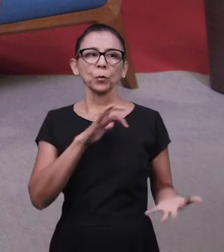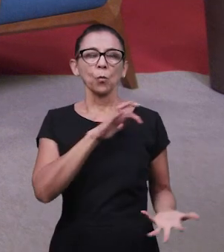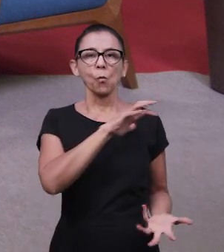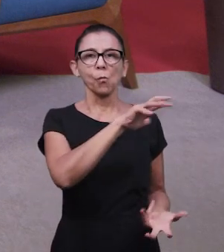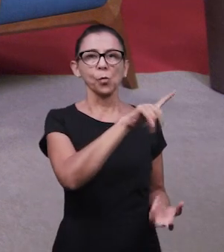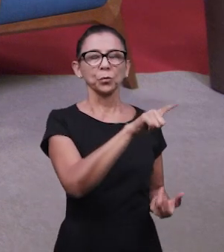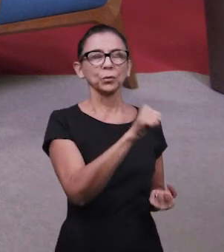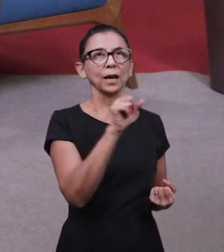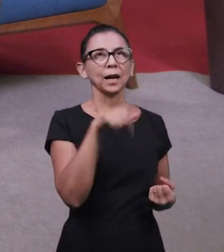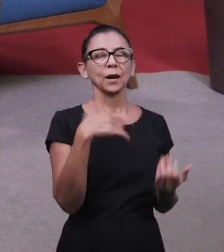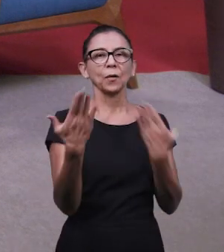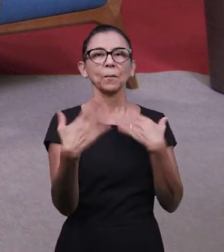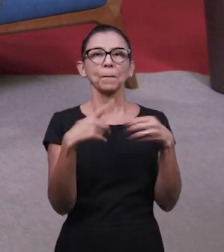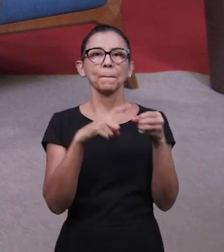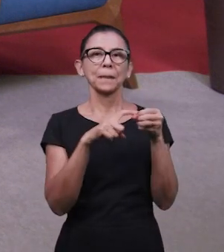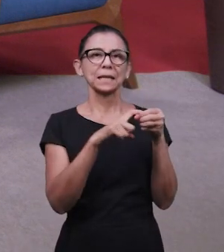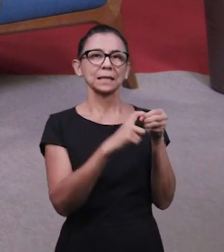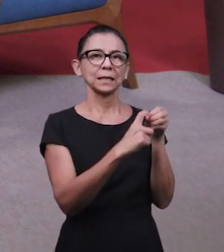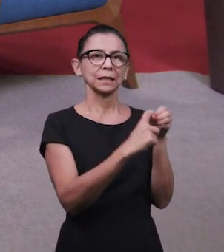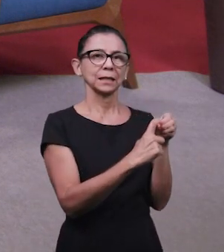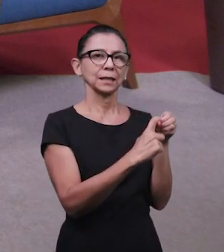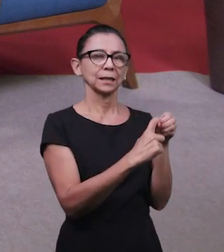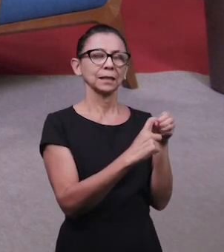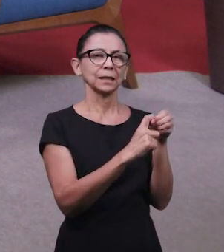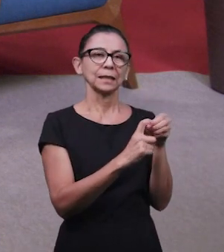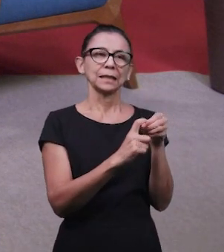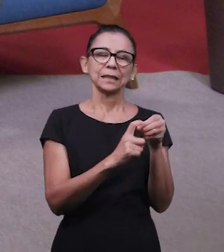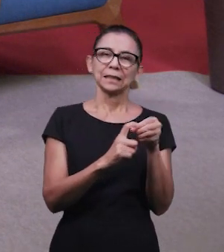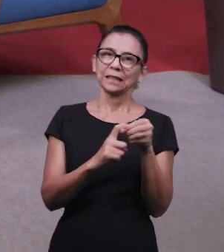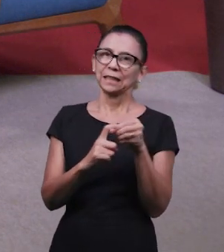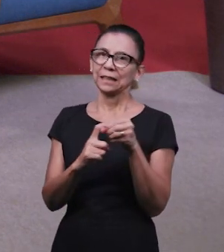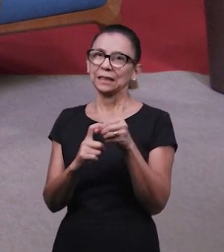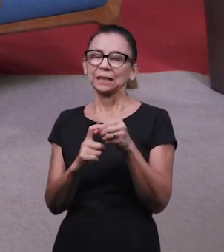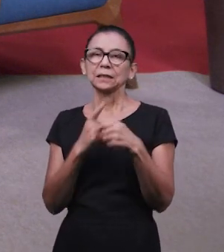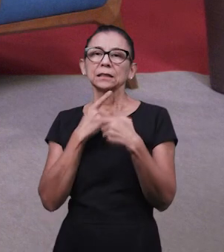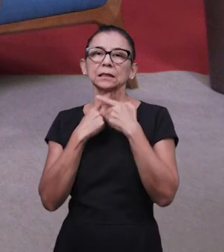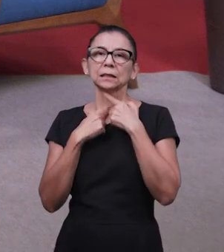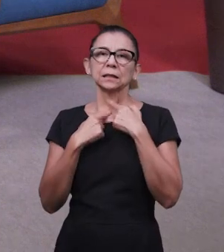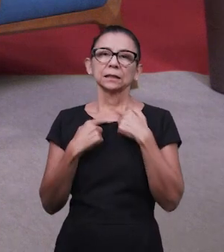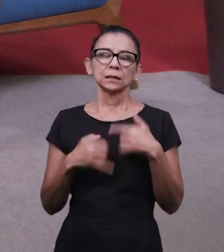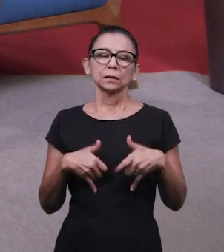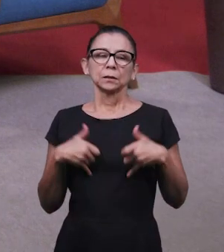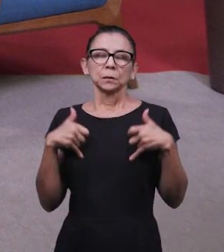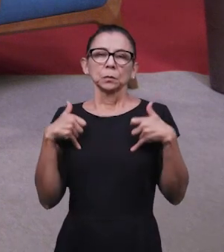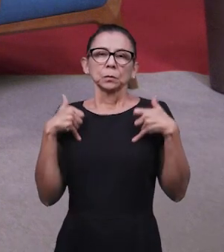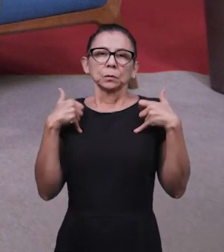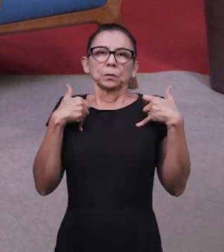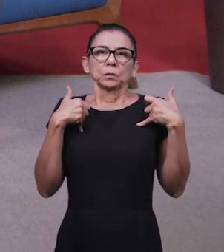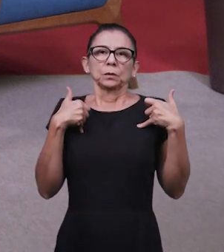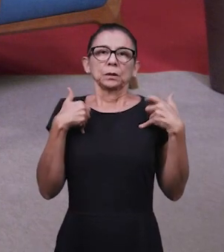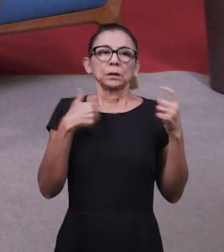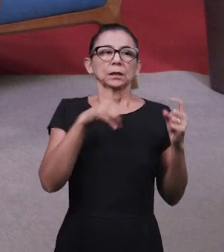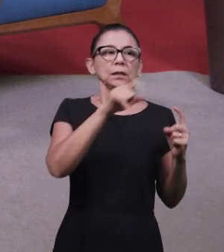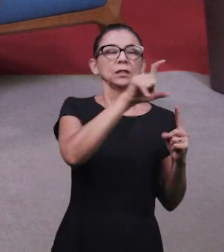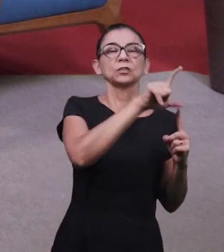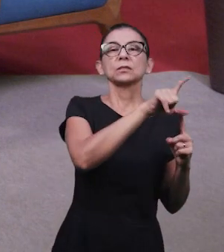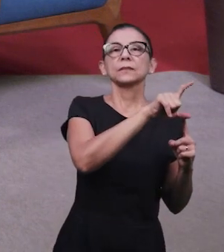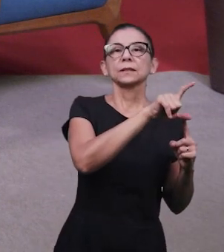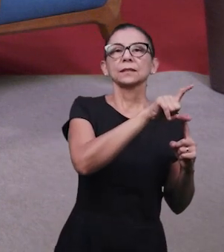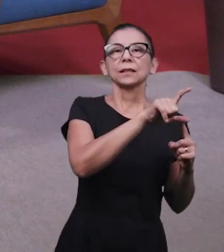Deus, permanece para a vida eterna, permanece para sempre. Então, a obediência é a palavra-chave. Porque